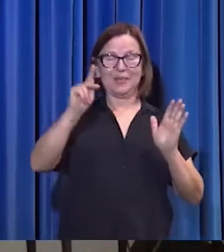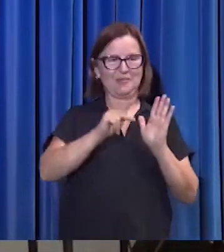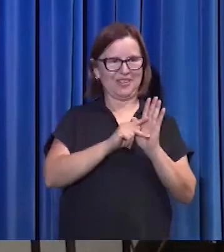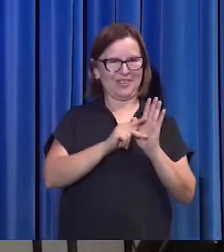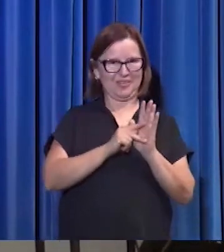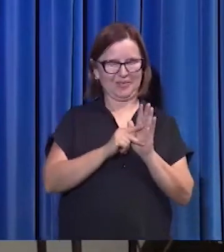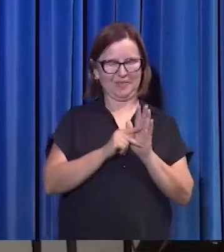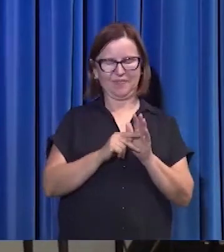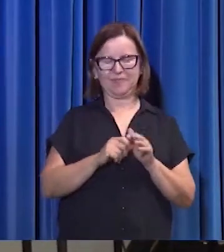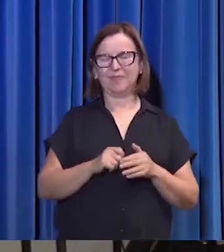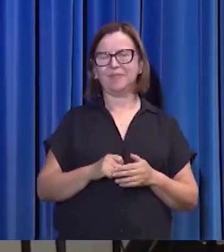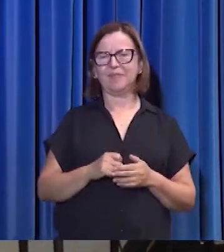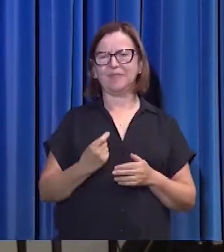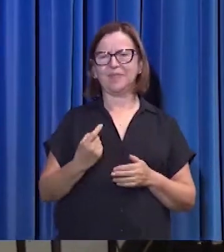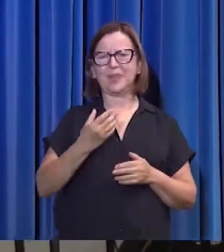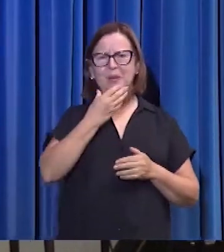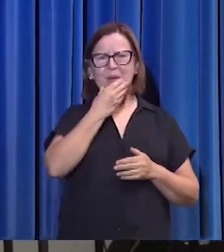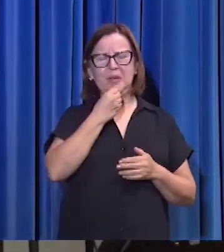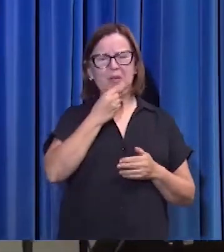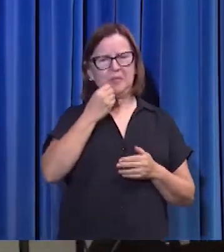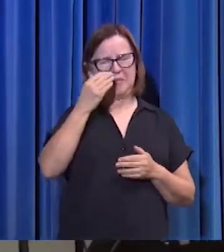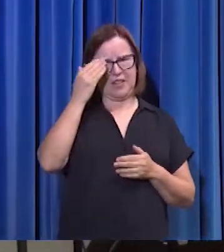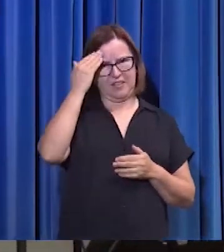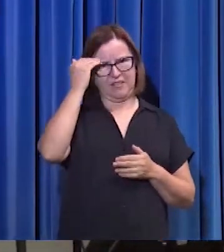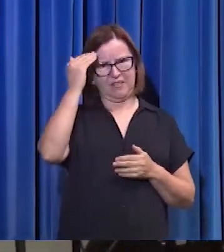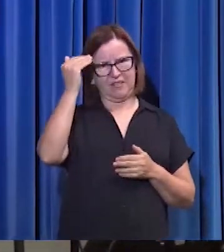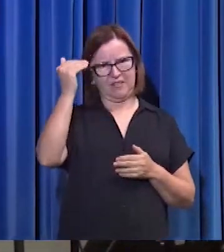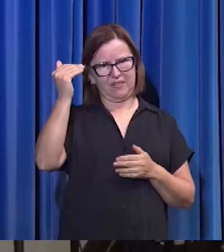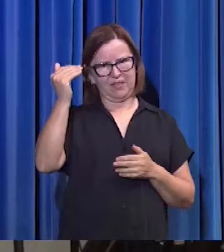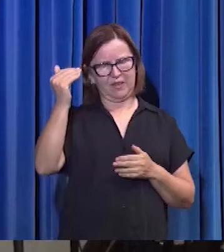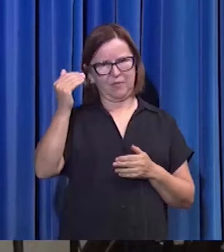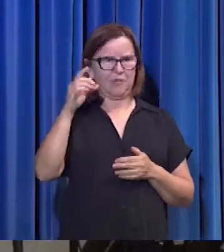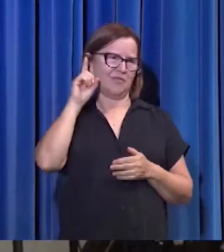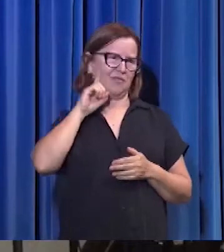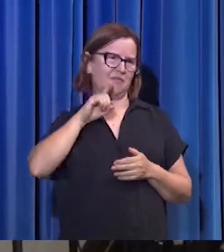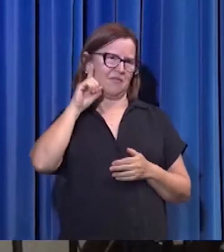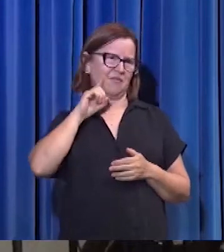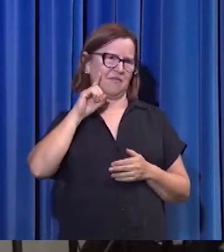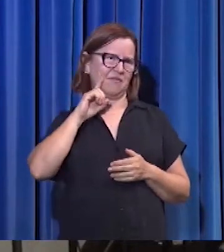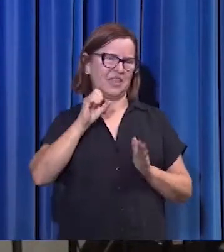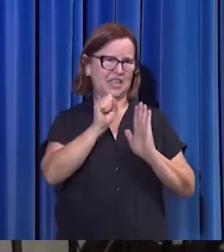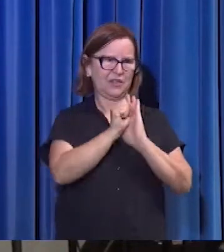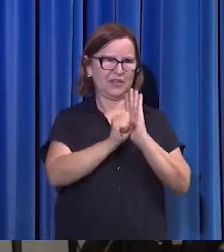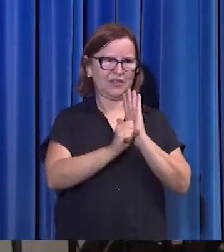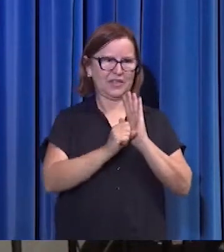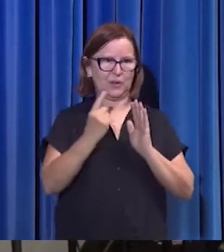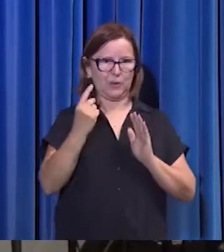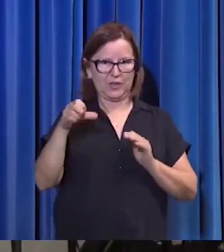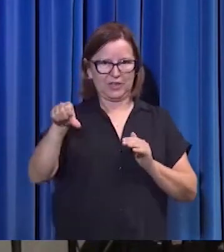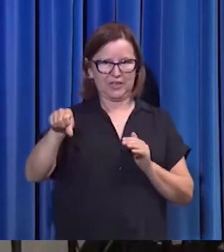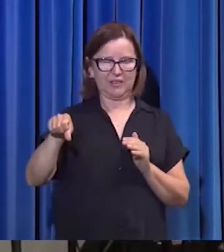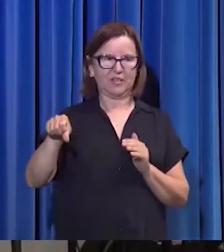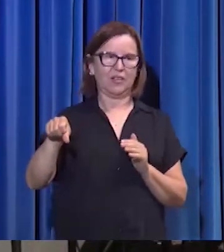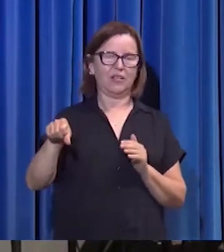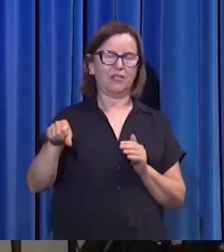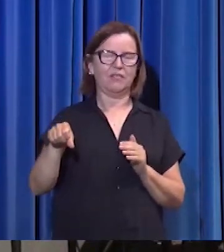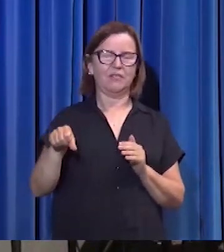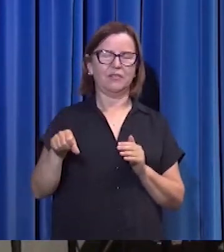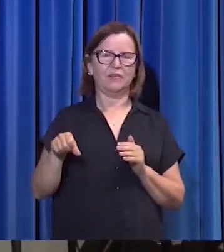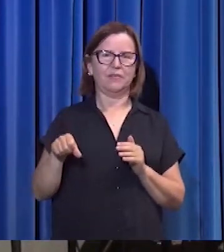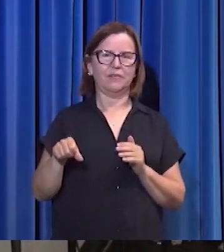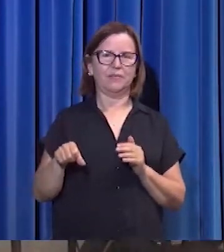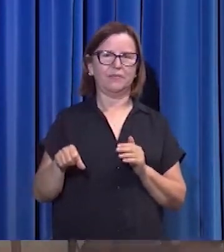Charles Francis Hall, um explorador americano do século XIX, lidou muito